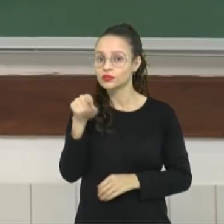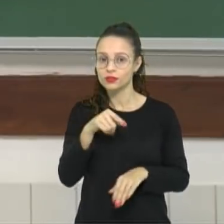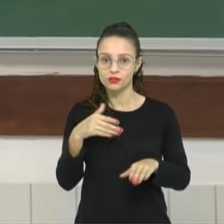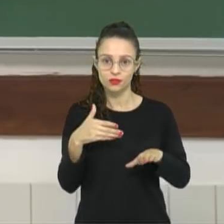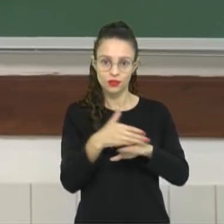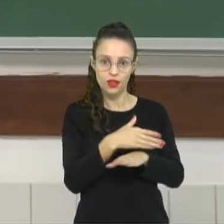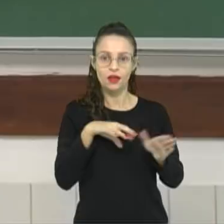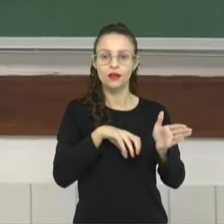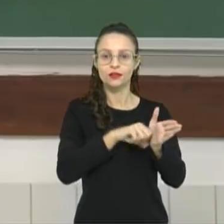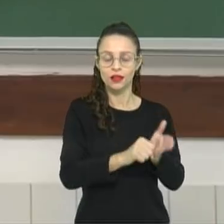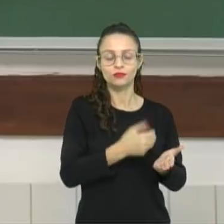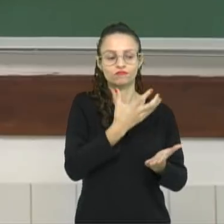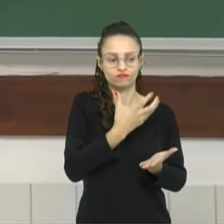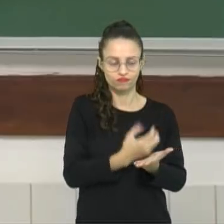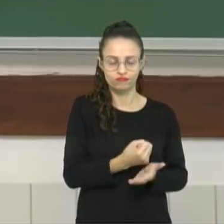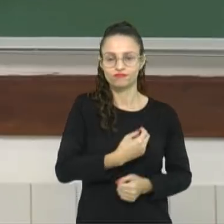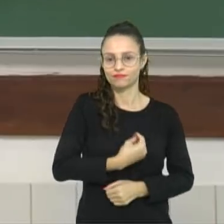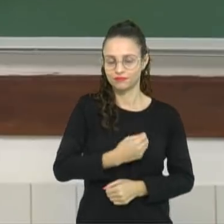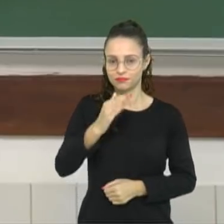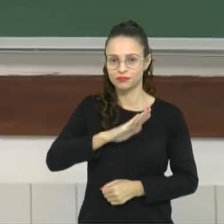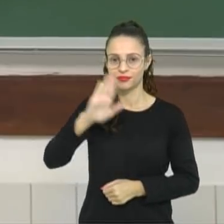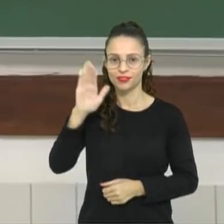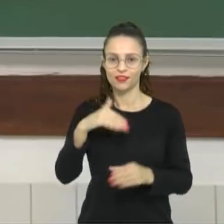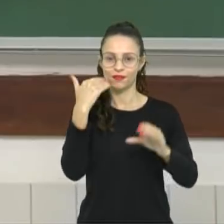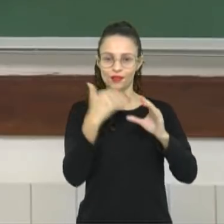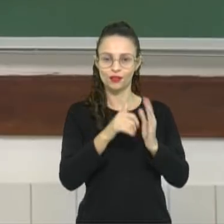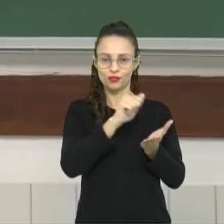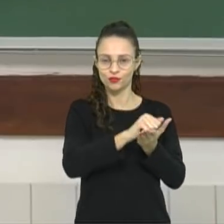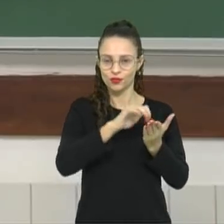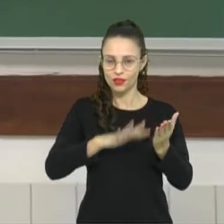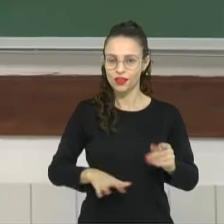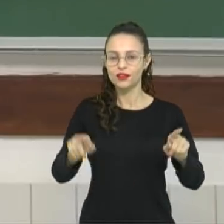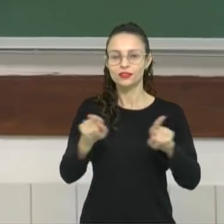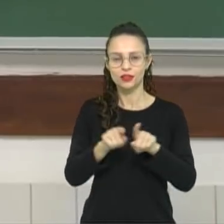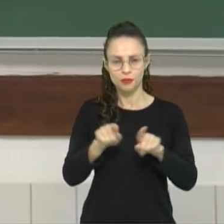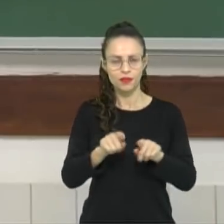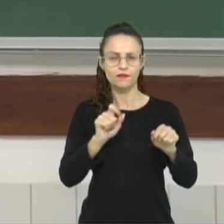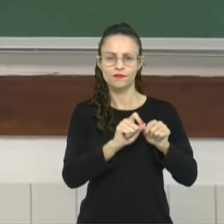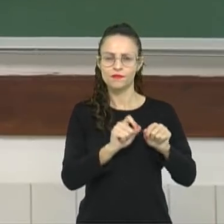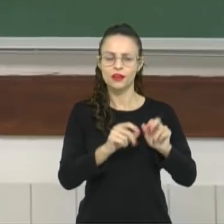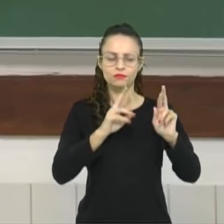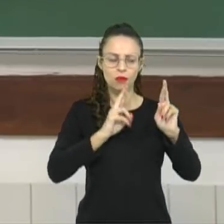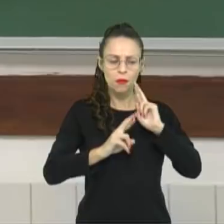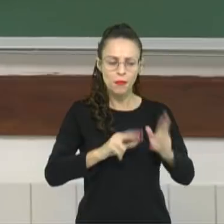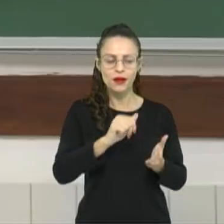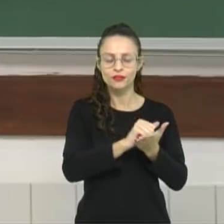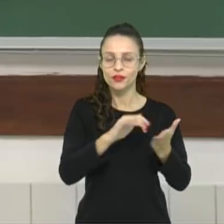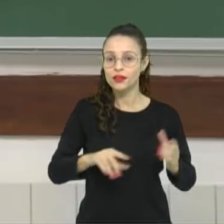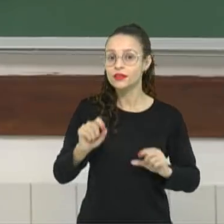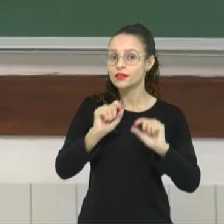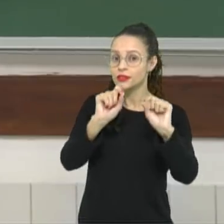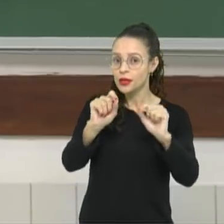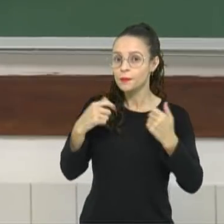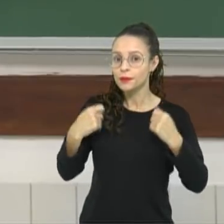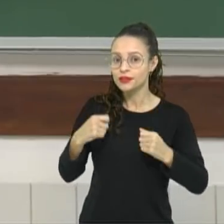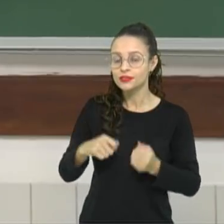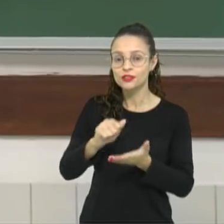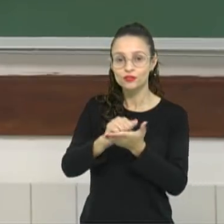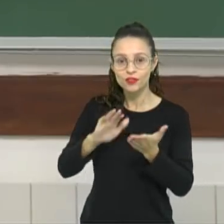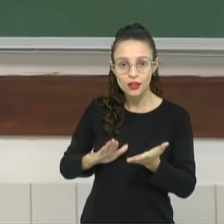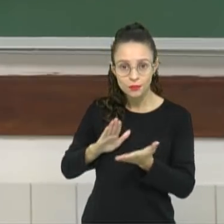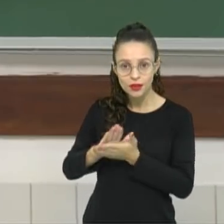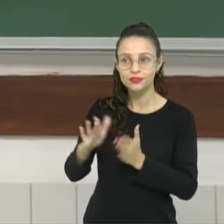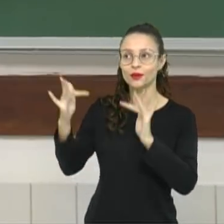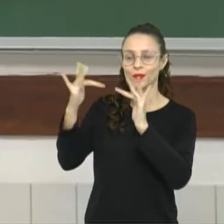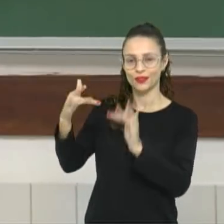atividade obrigatória e enviando essa atividade. Realizem os outros exercícios e quem precisa do material impresso entre em contato